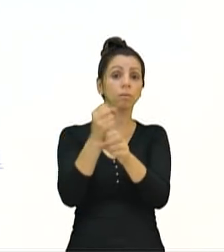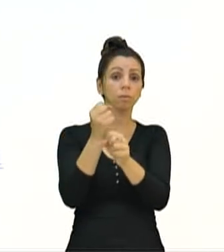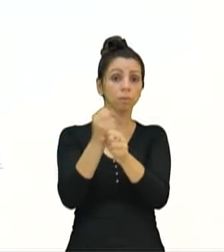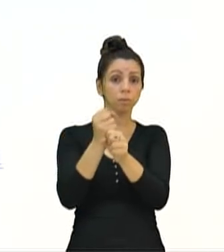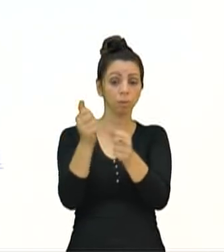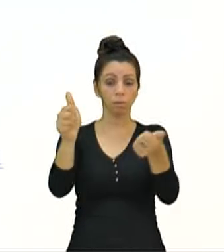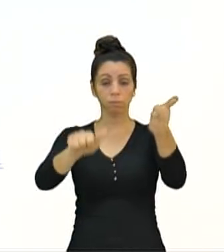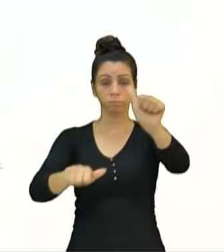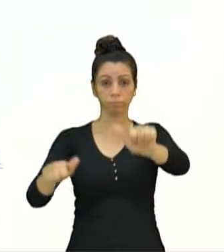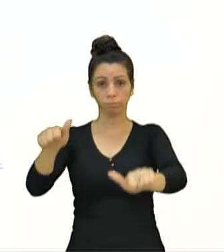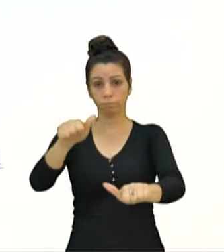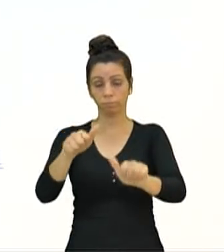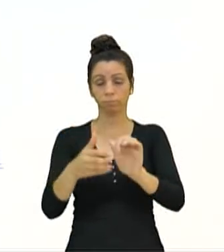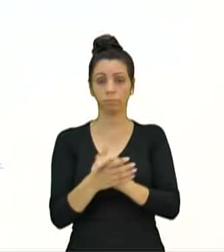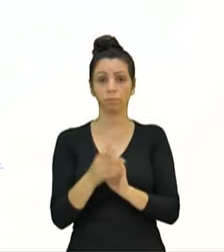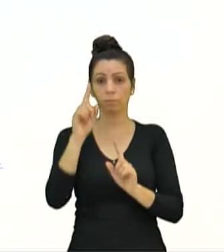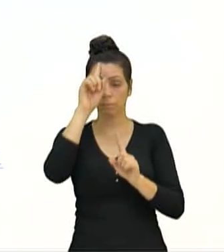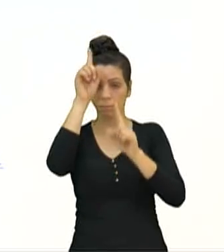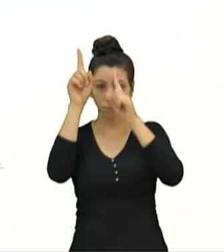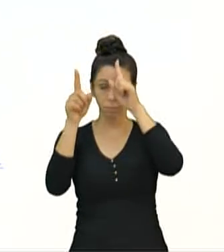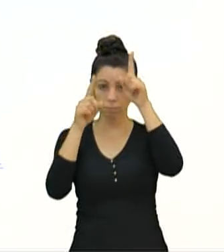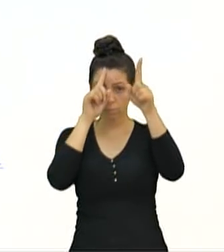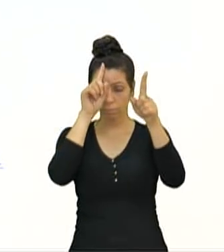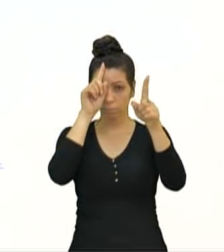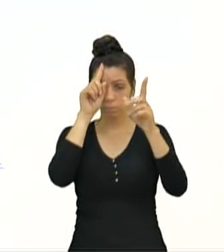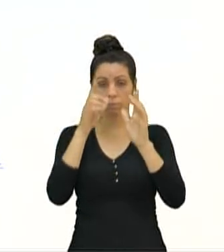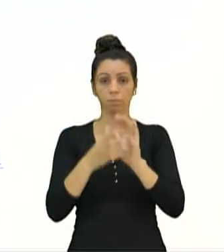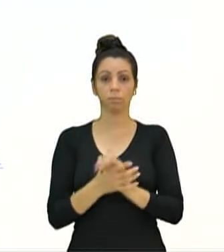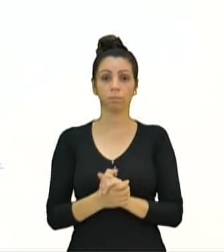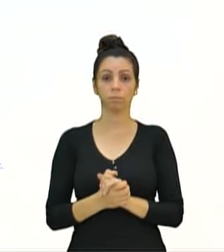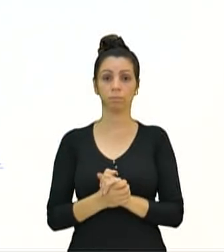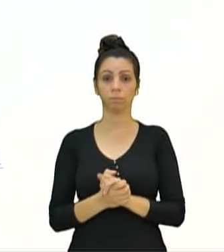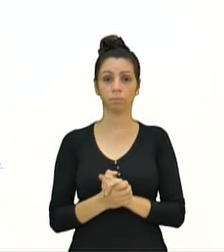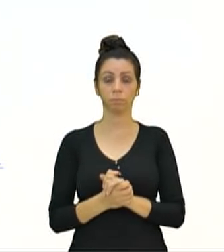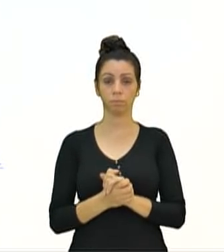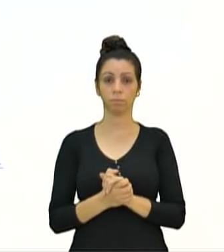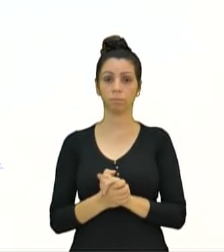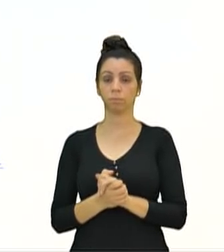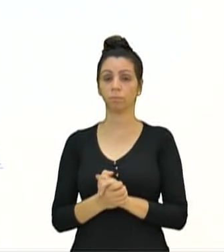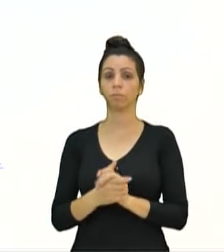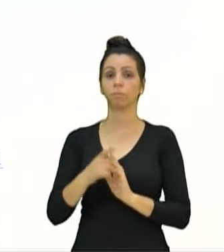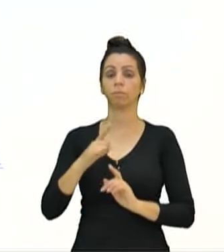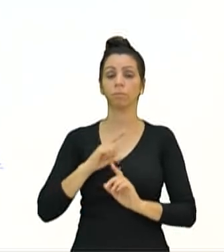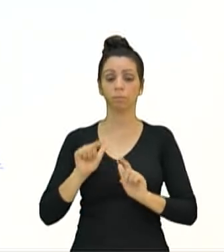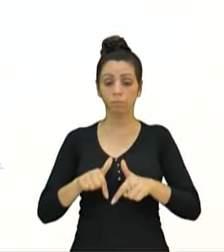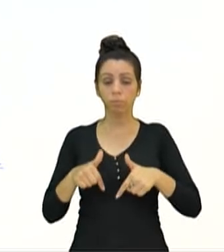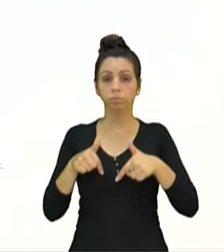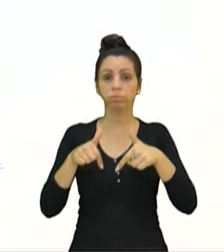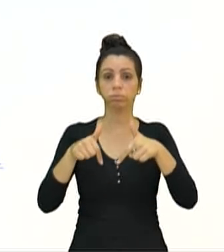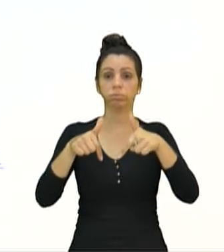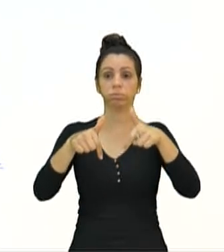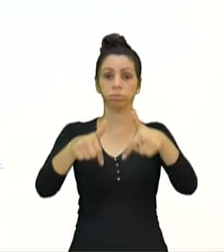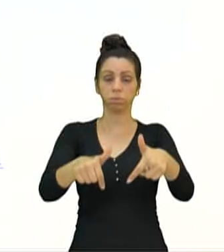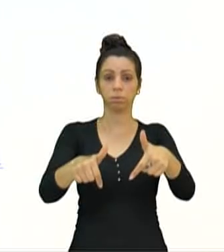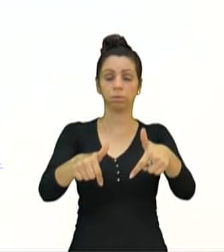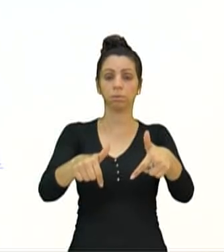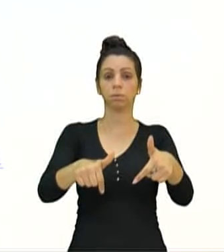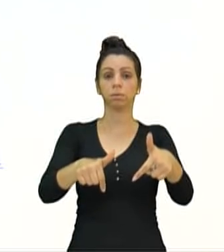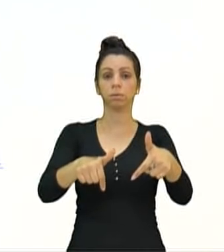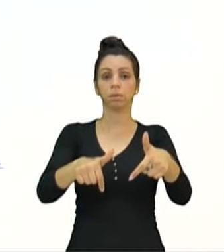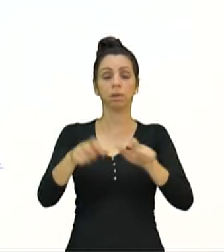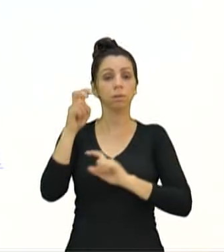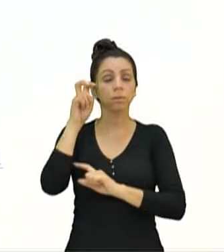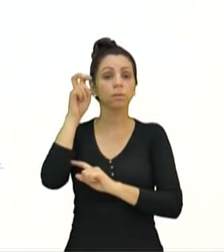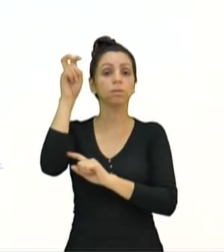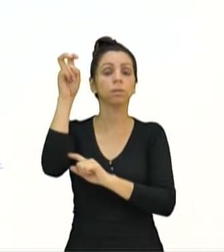ornamentais. Então, a criatividade, a destreza, o rigor na execução do salto previsto,